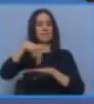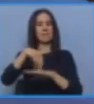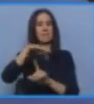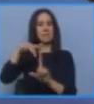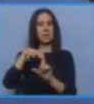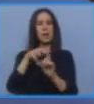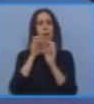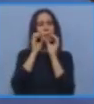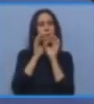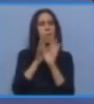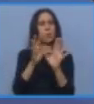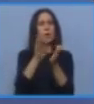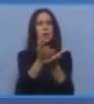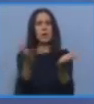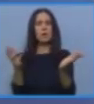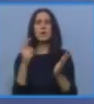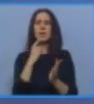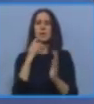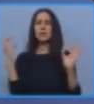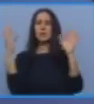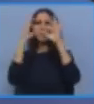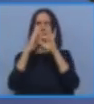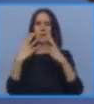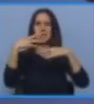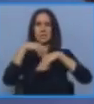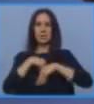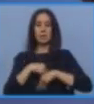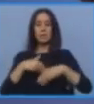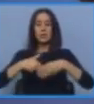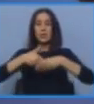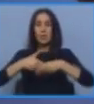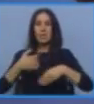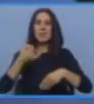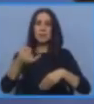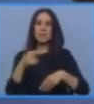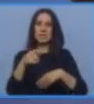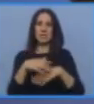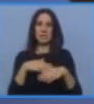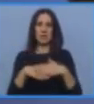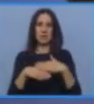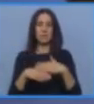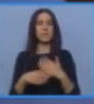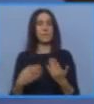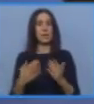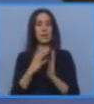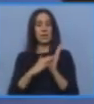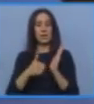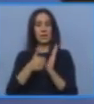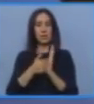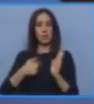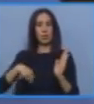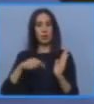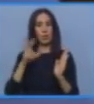e diz-lhes: recebei o Espírito Santo. Depois de os saudar, é isso que ele faz. E o Evangelho que nós vamos